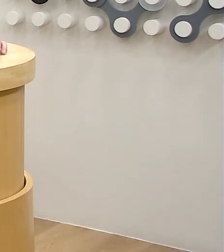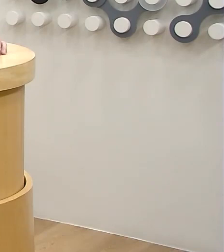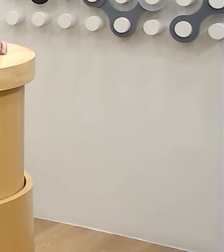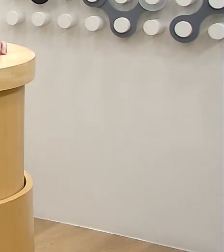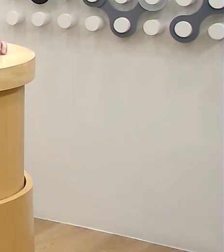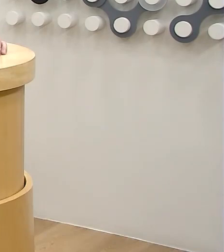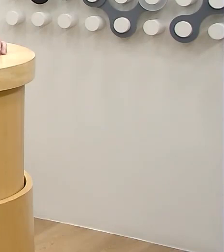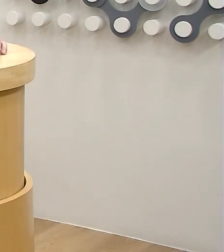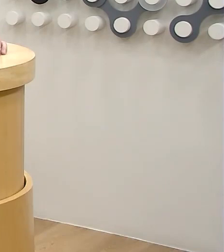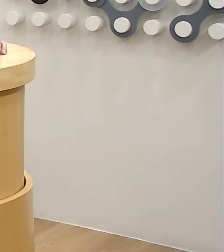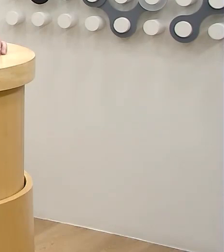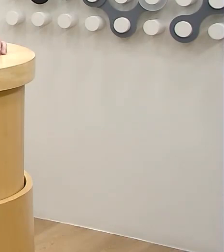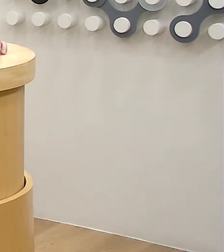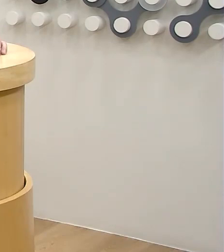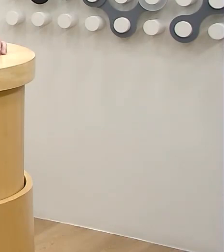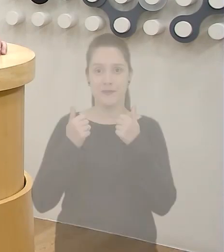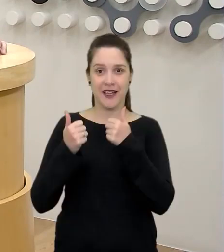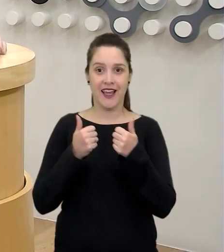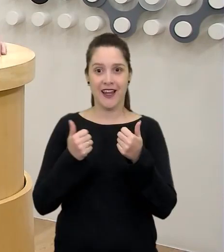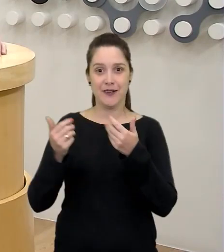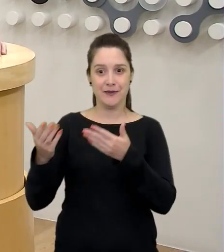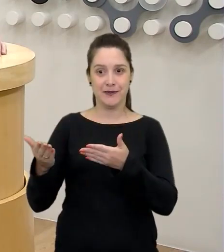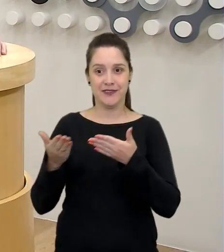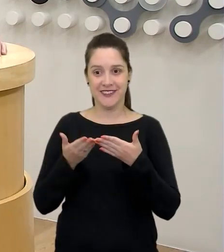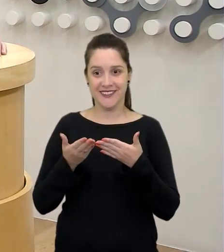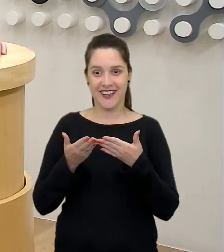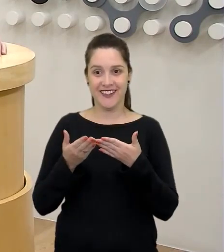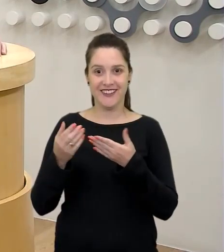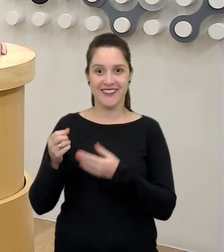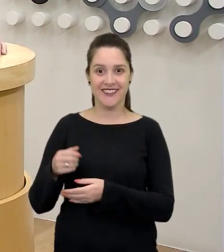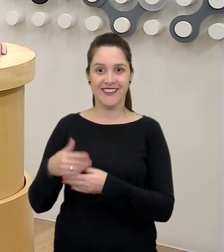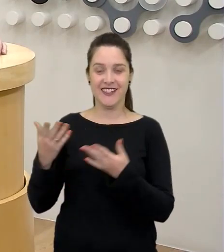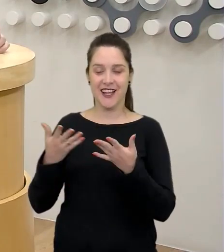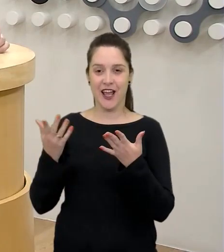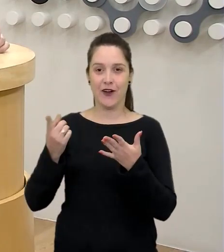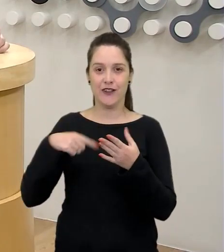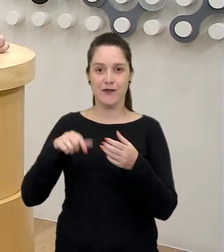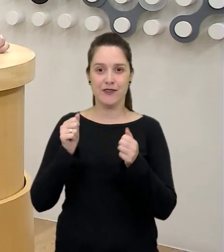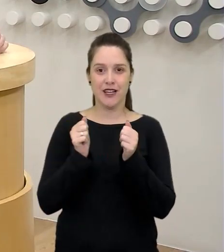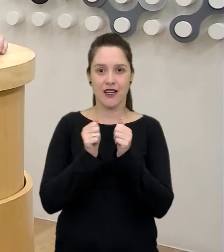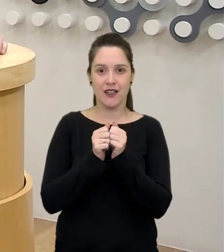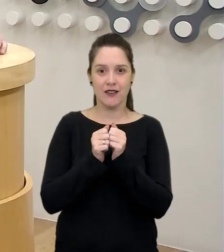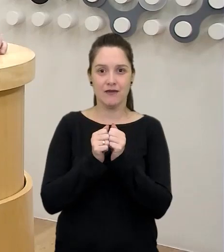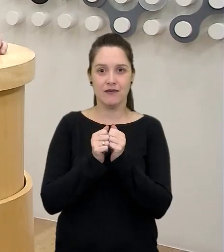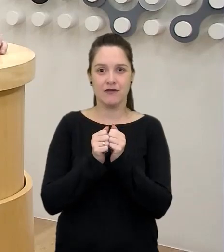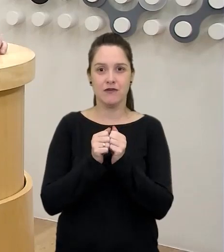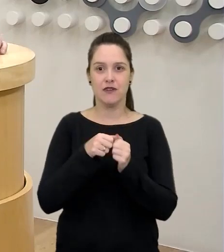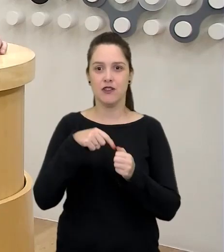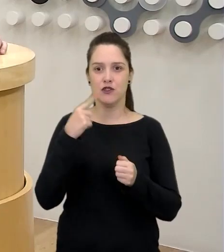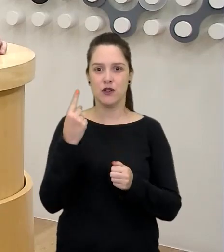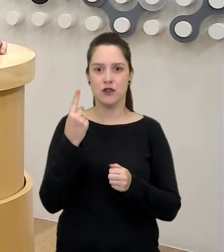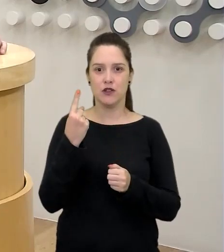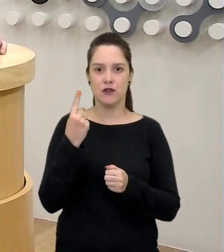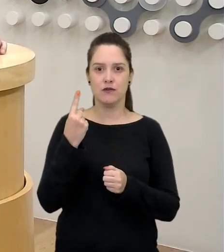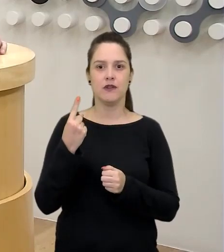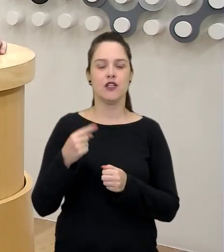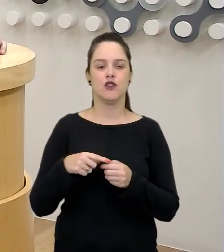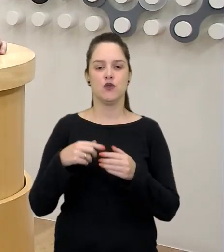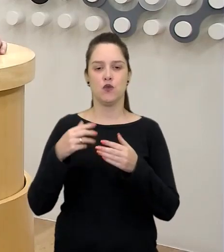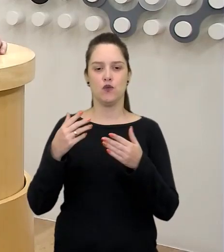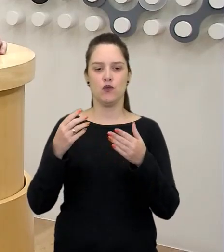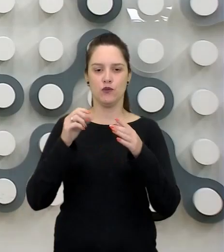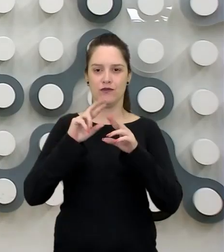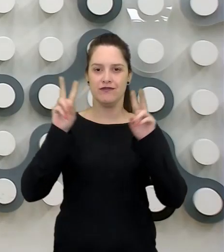Olá, bem-vindos ao Start. Estamos aqui para mais um workshop